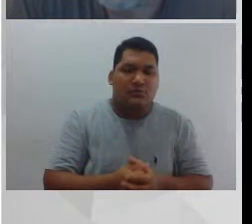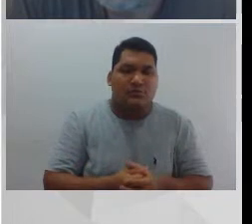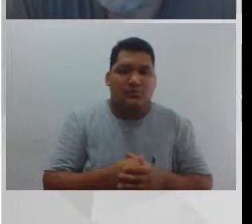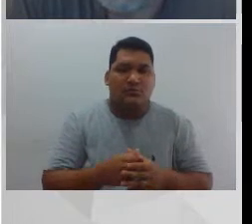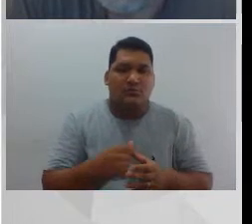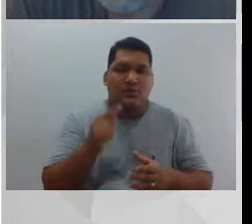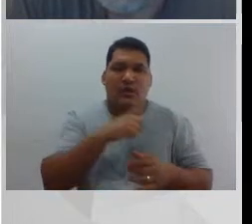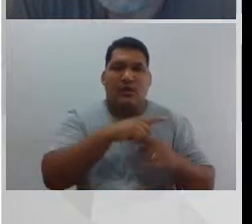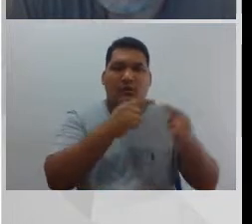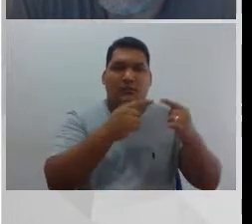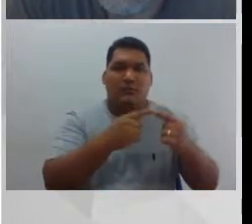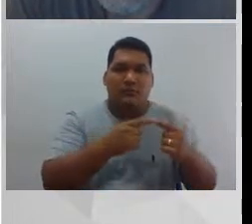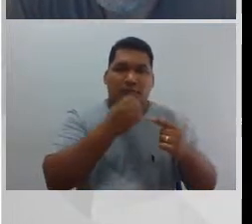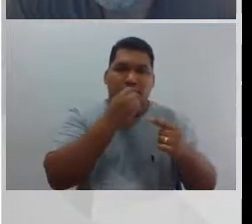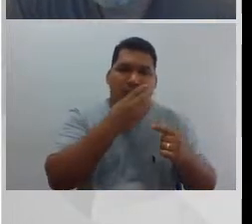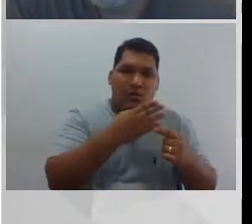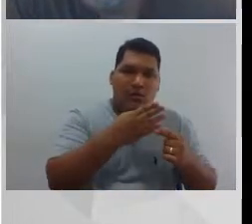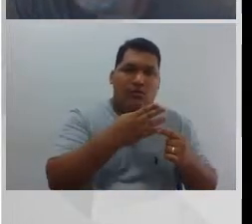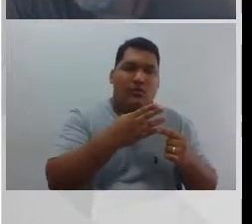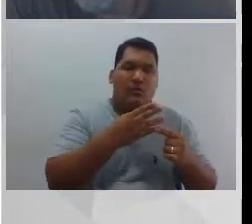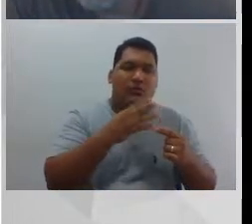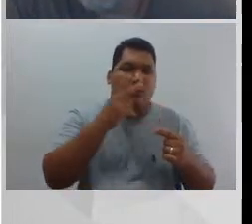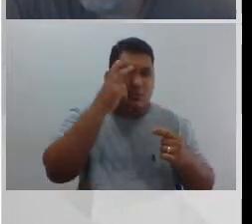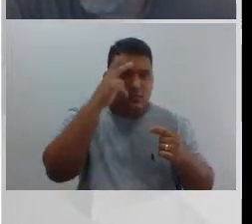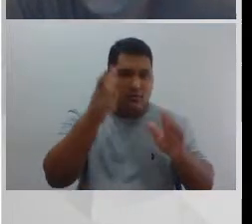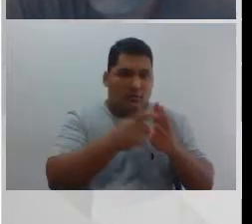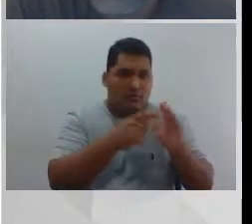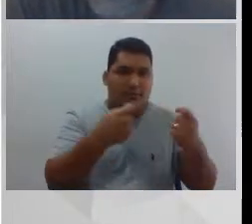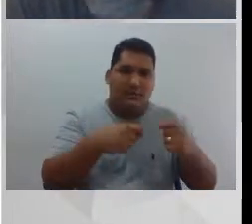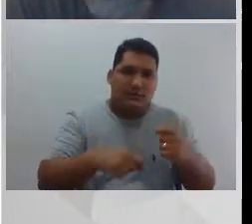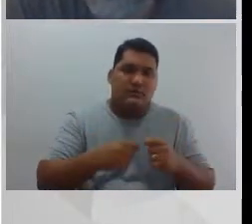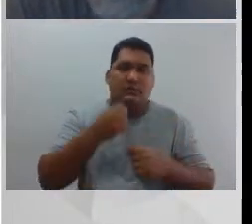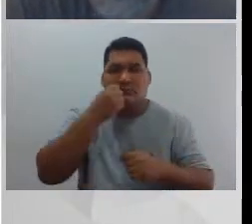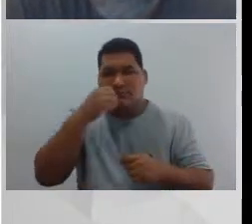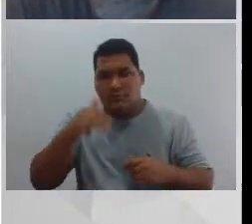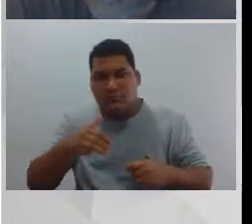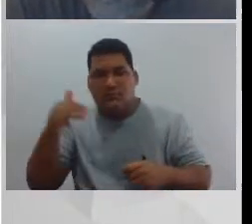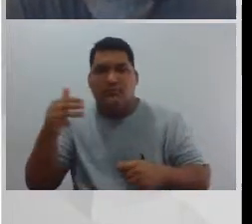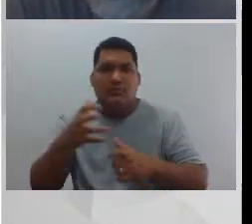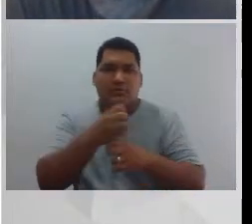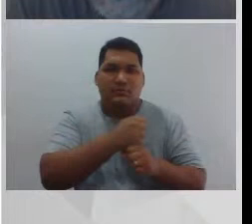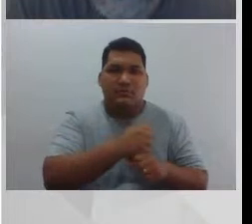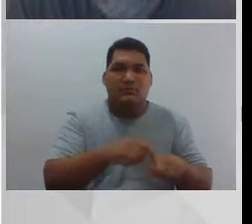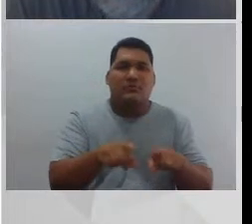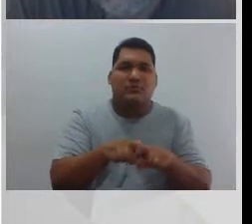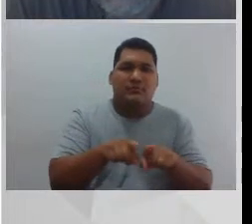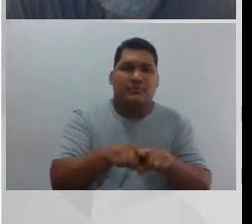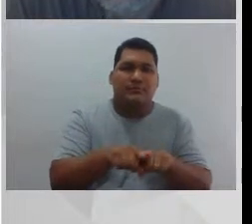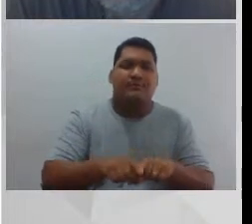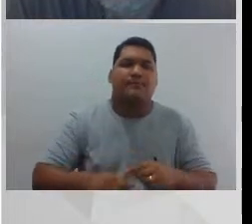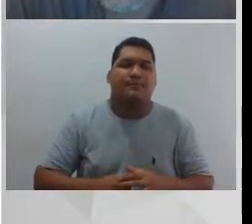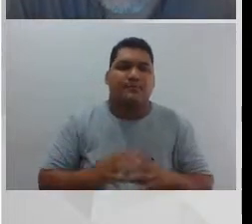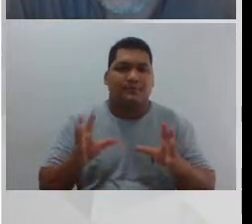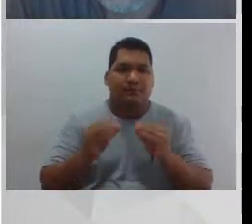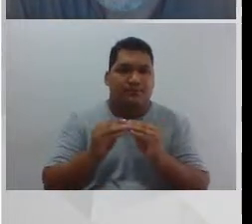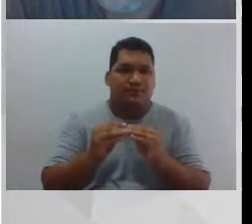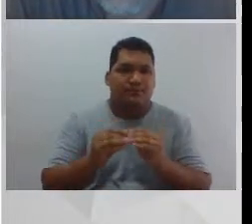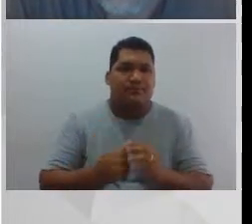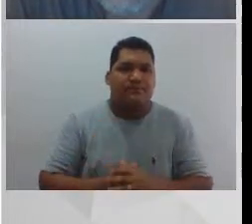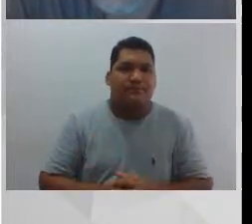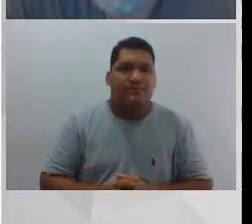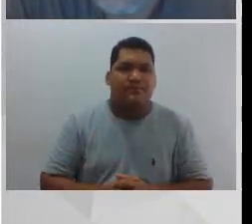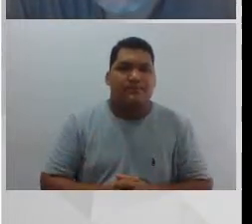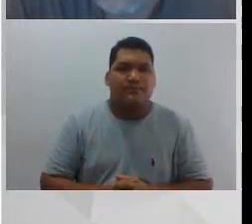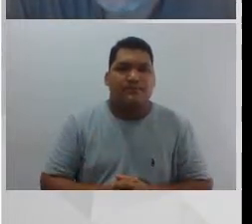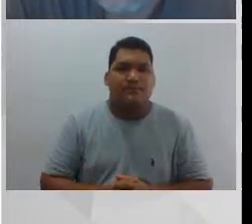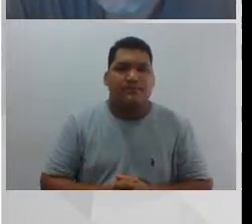inteligência artificial, tem que ser um bom matemático e um bom computeiro também. Tá?